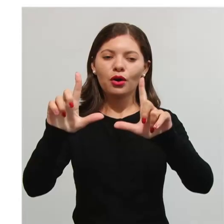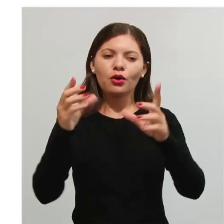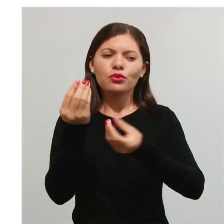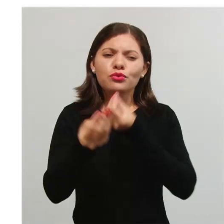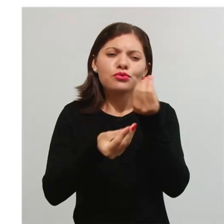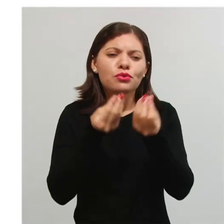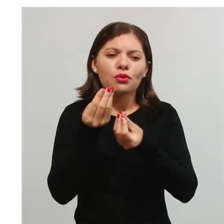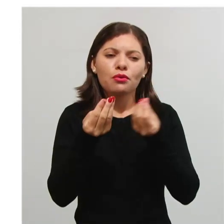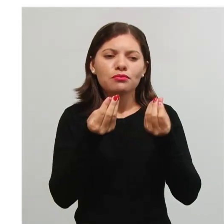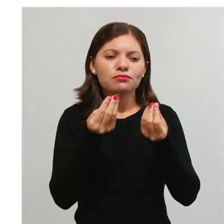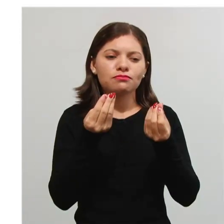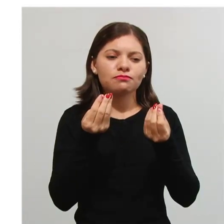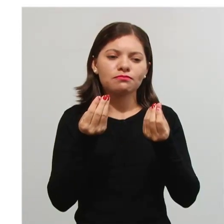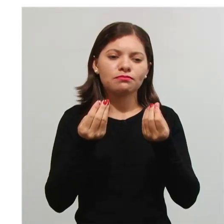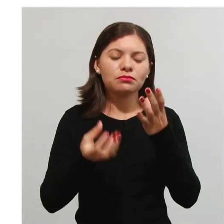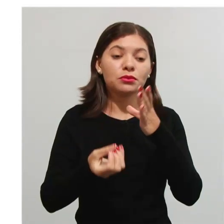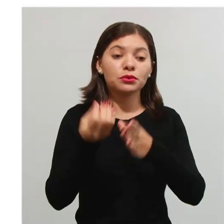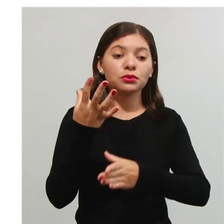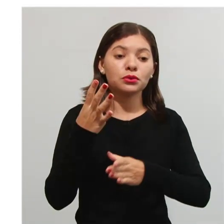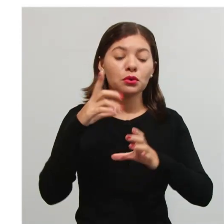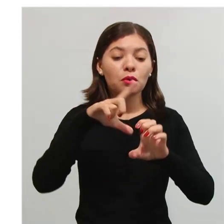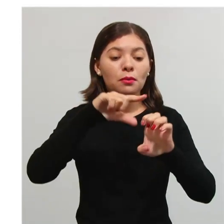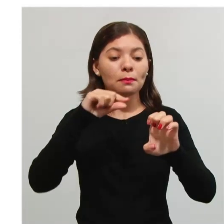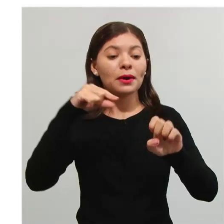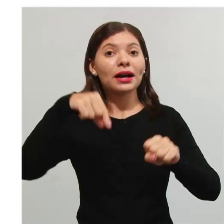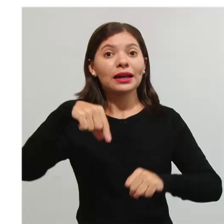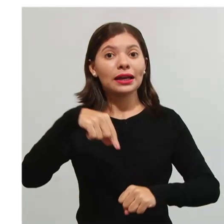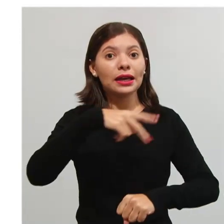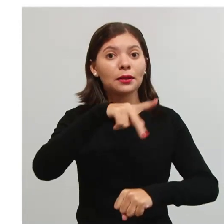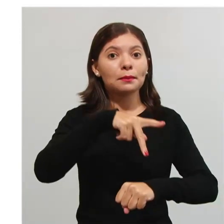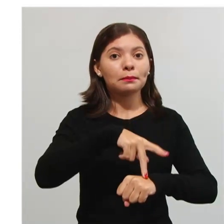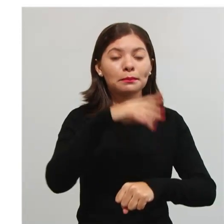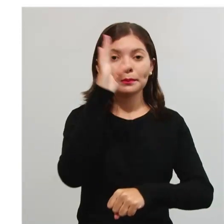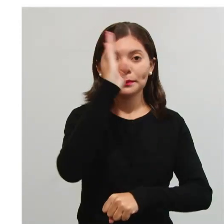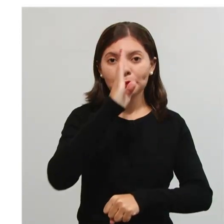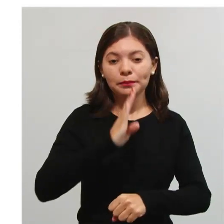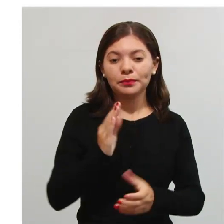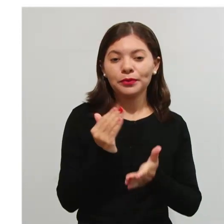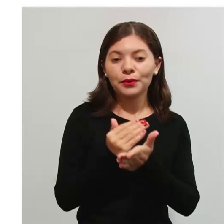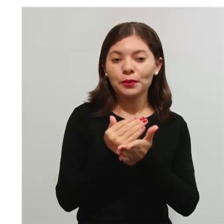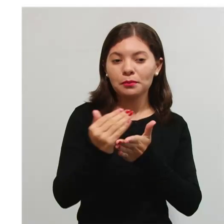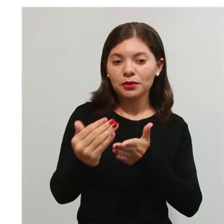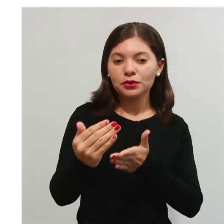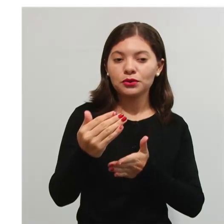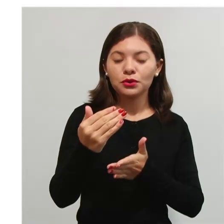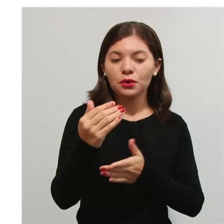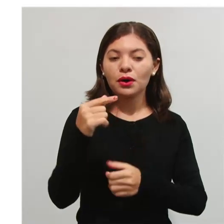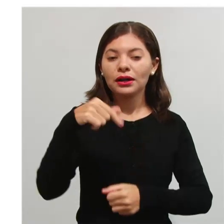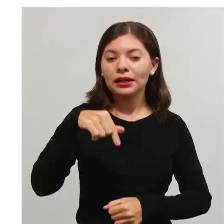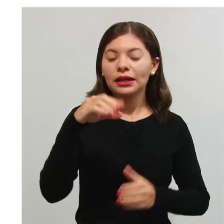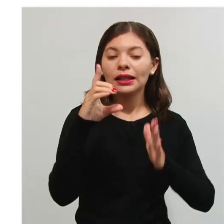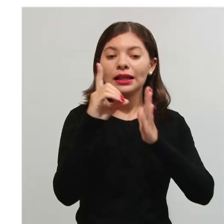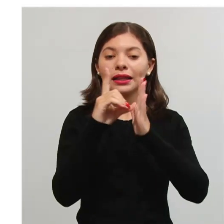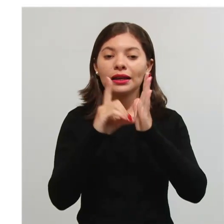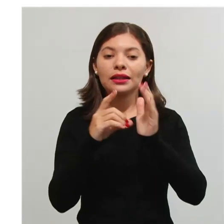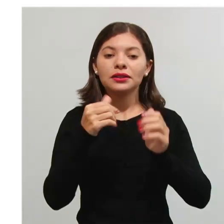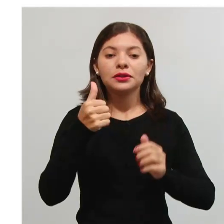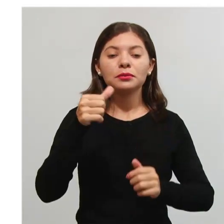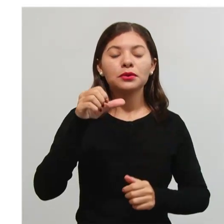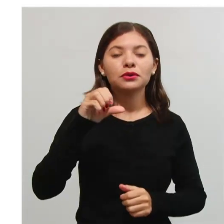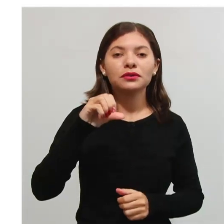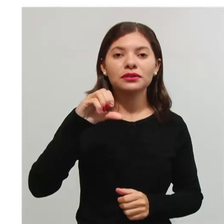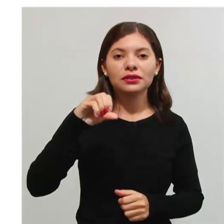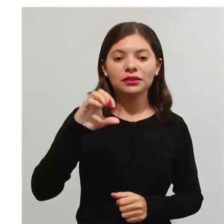aconteceu a evolução do empreendedorismo no Brasil. O empreendedorismo ele começou a tomar forma no Brasil somente na década